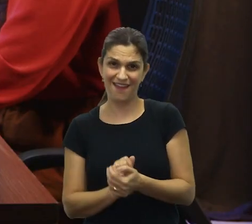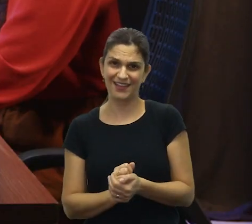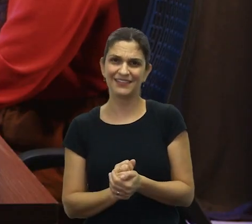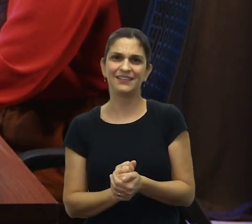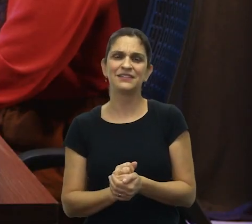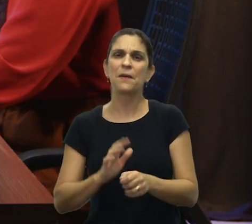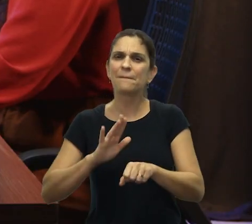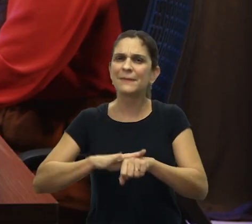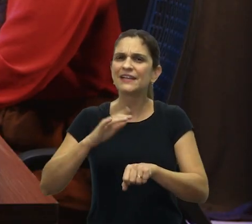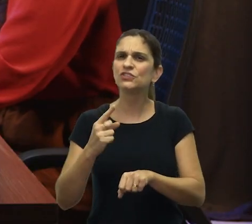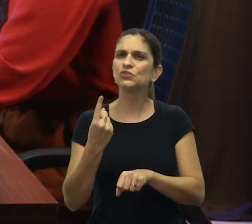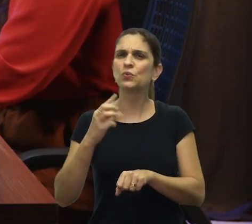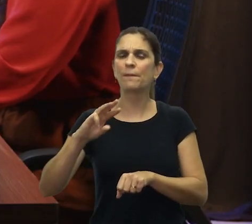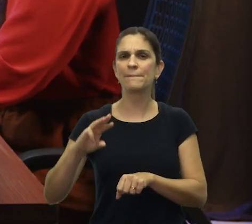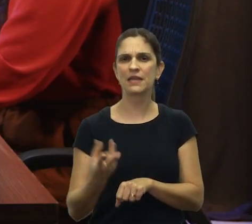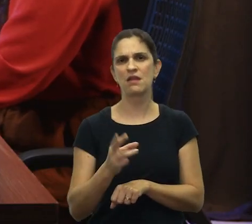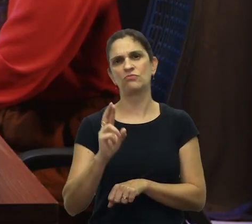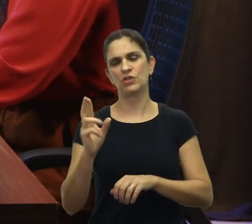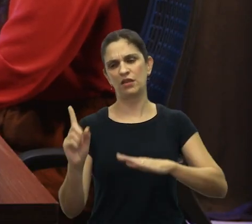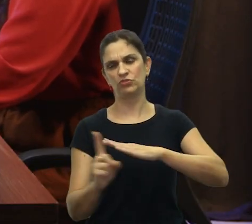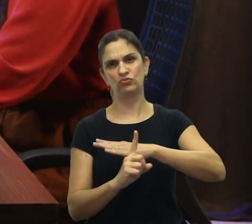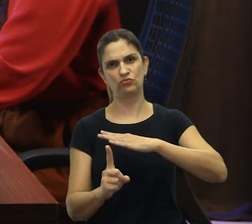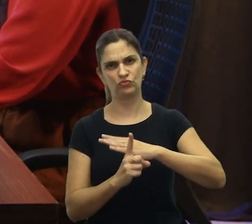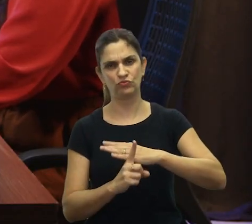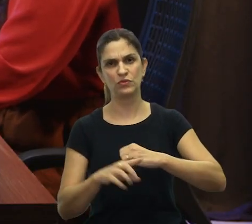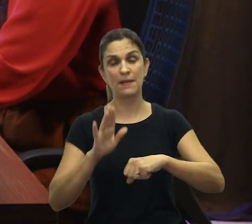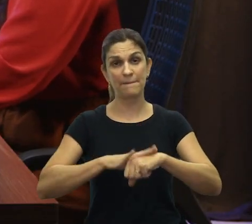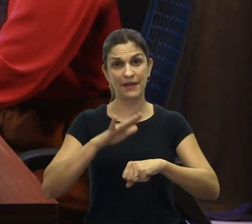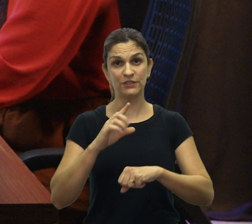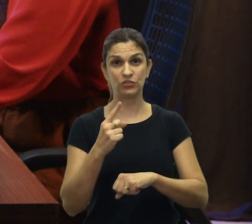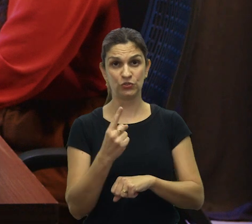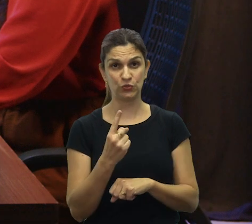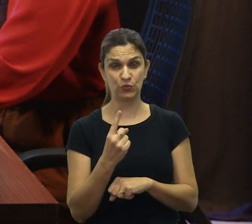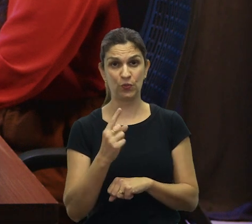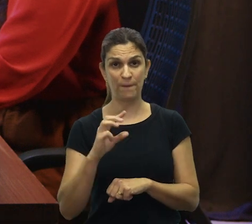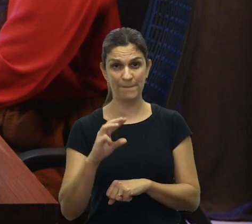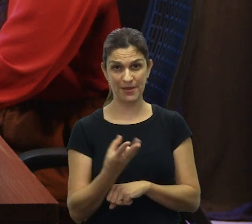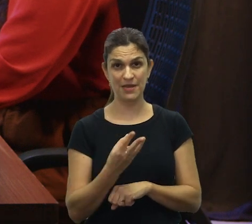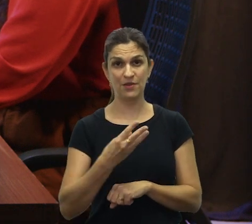fosse 1.000, seriam 100 mil. Então, mais de R$1 milhão em consulta e mais de